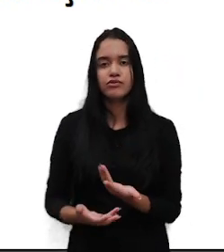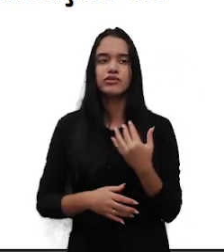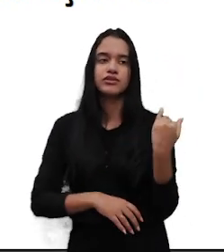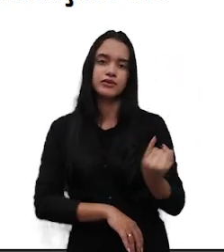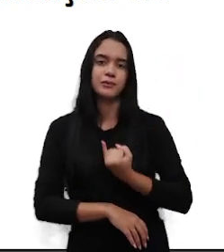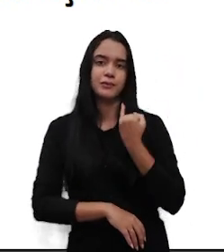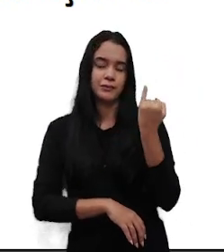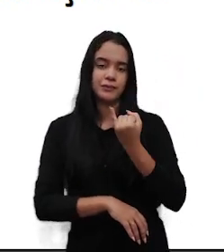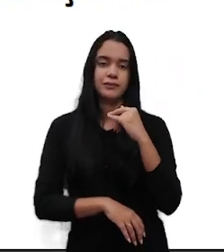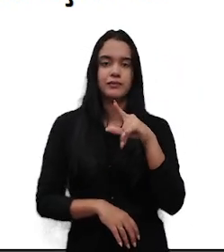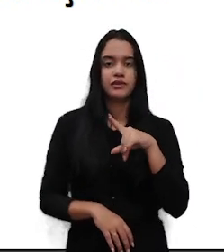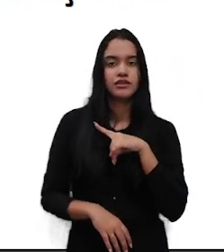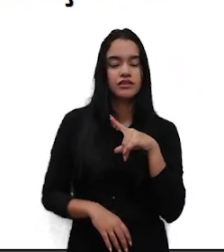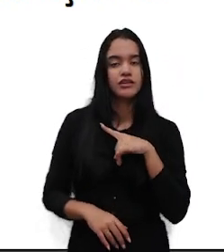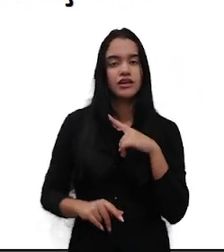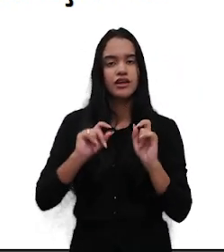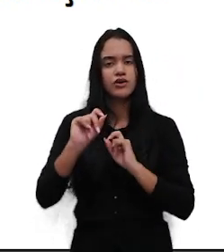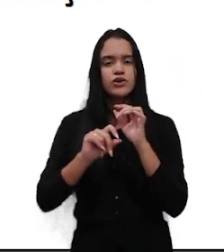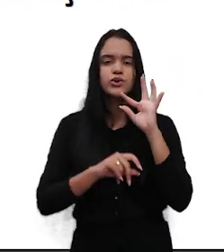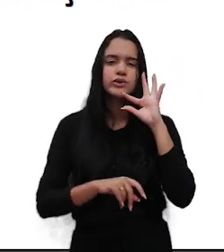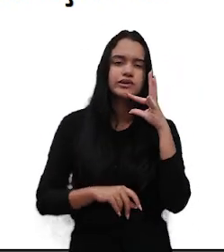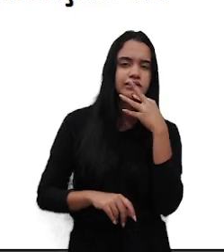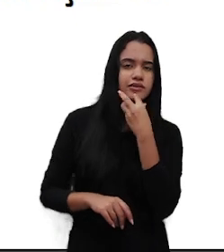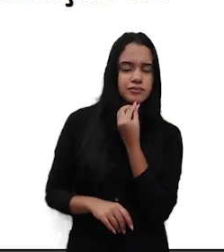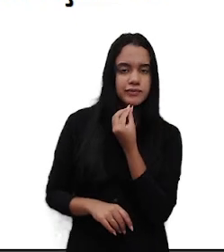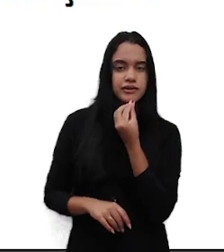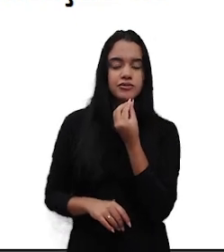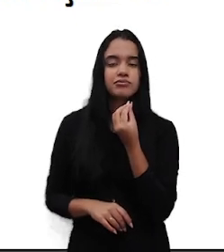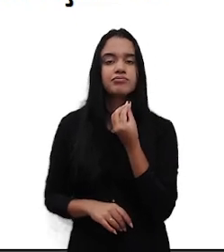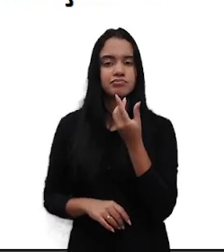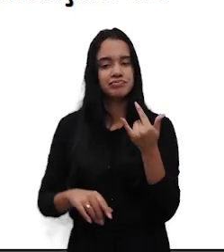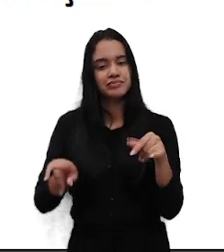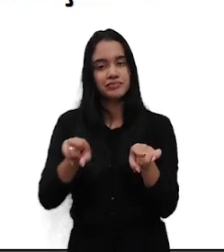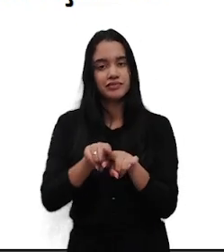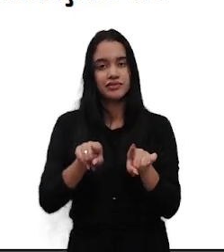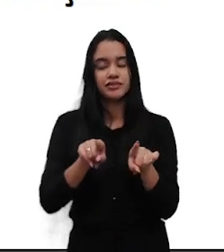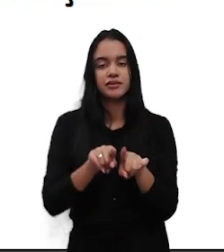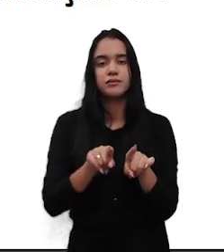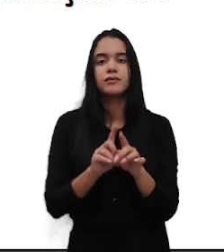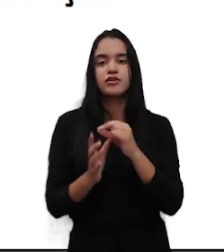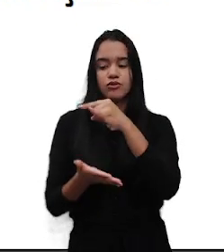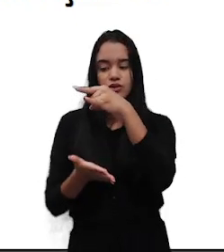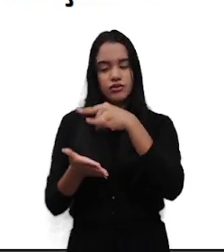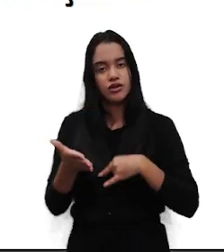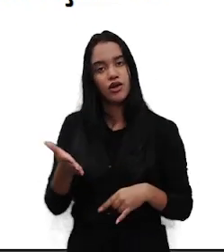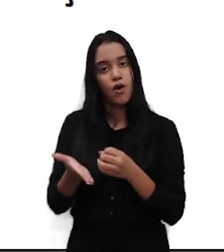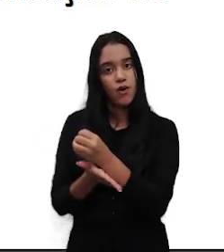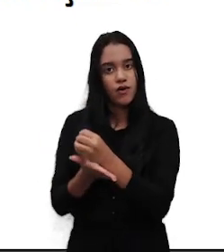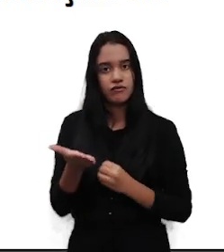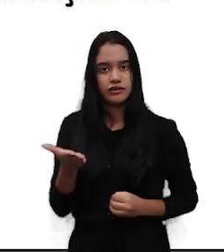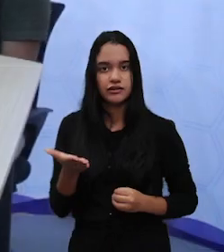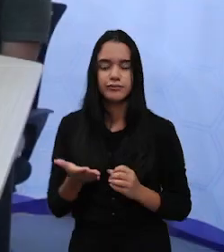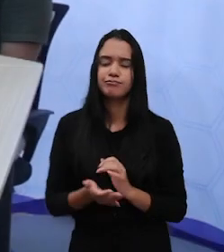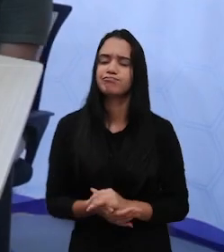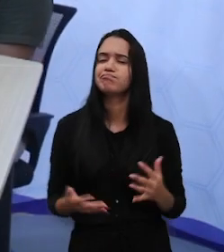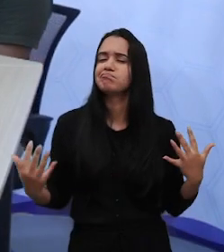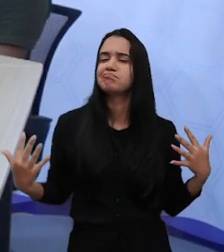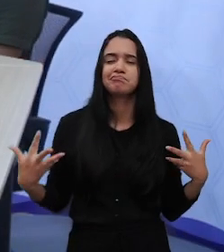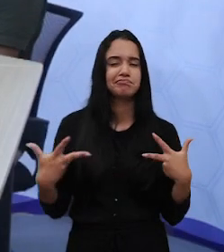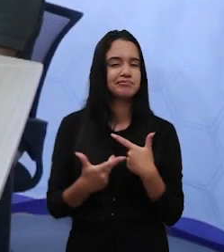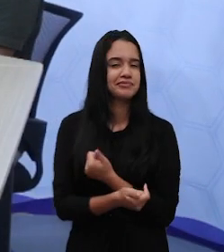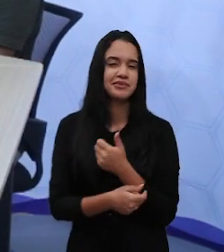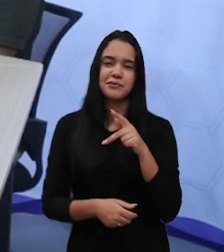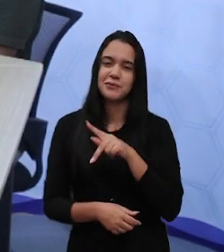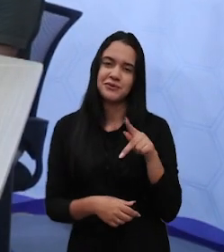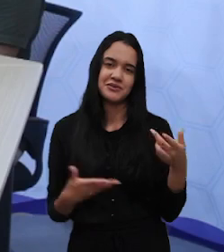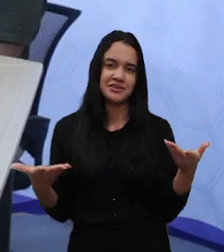gente ter esse conhecimento dela também como um documento oficial. Fantástico, professor, o que a